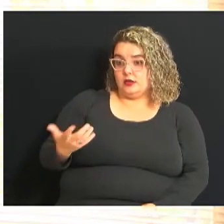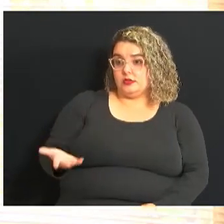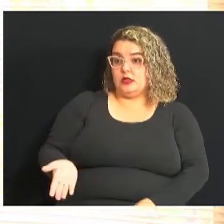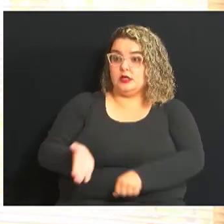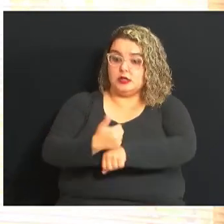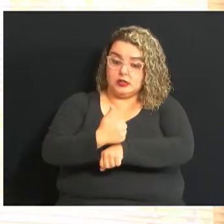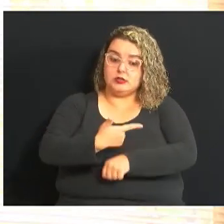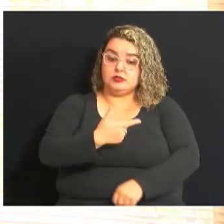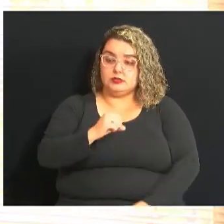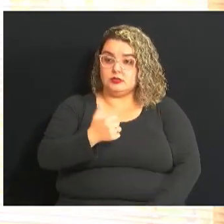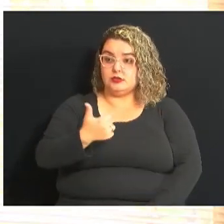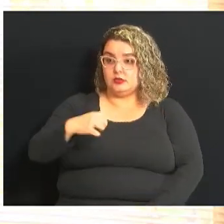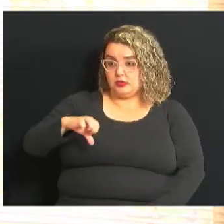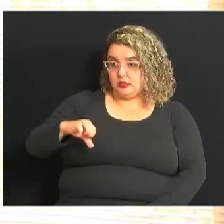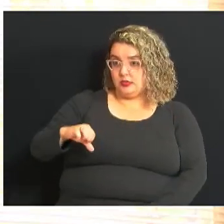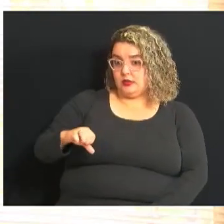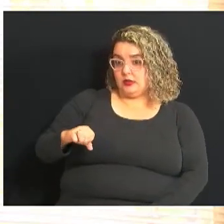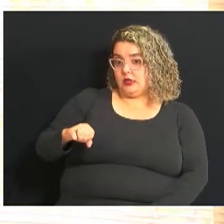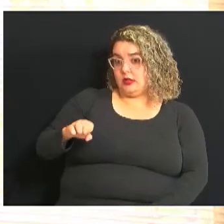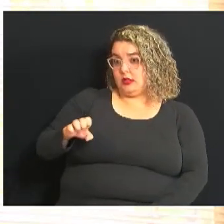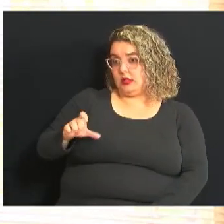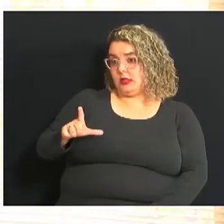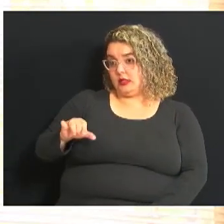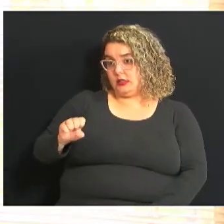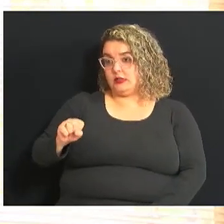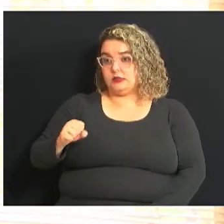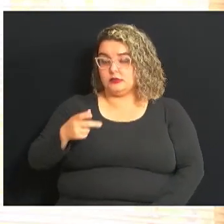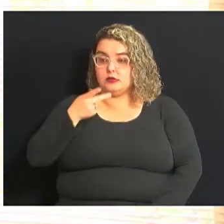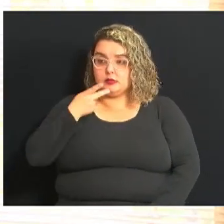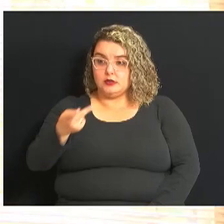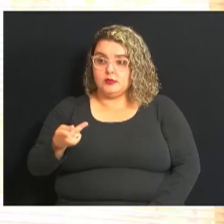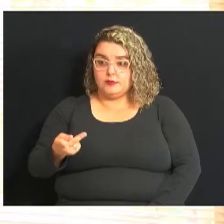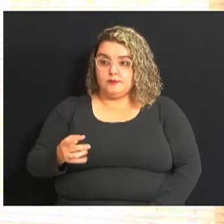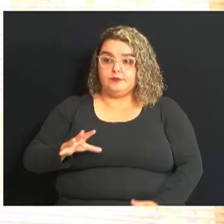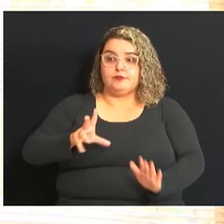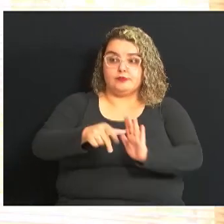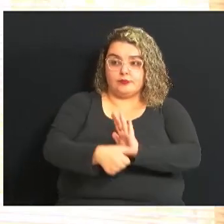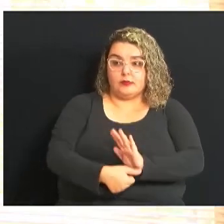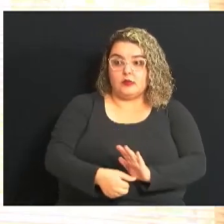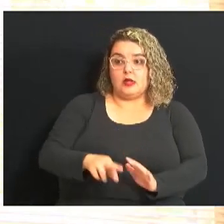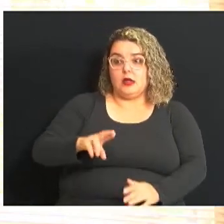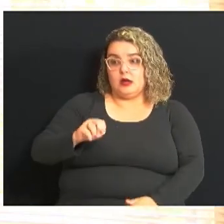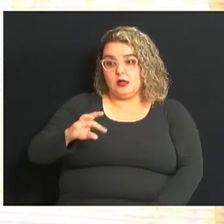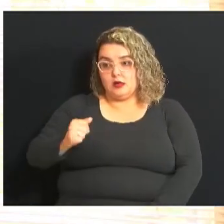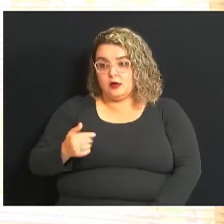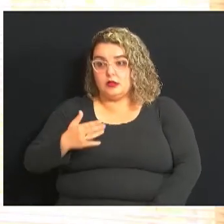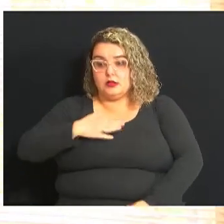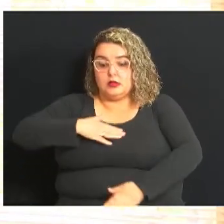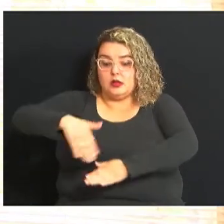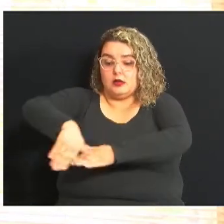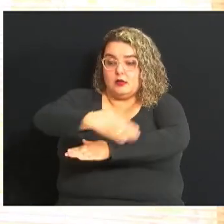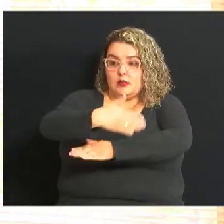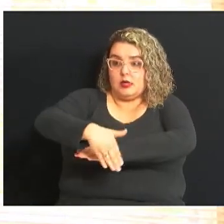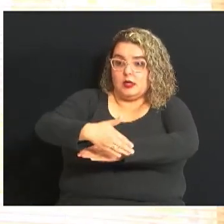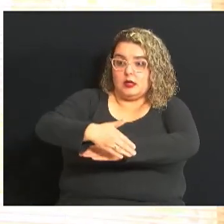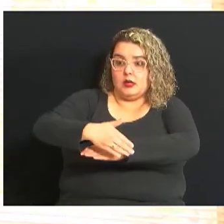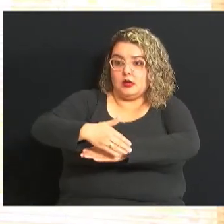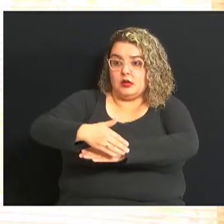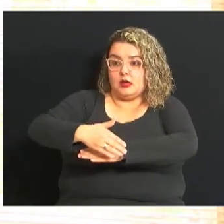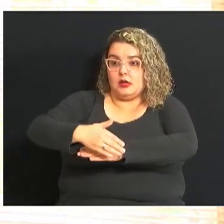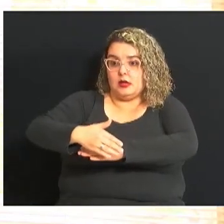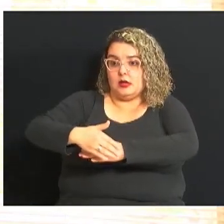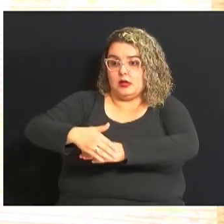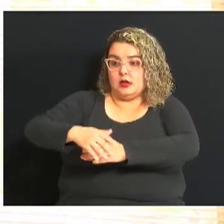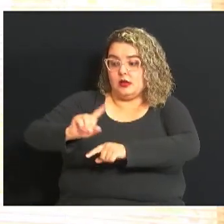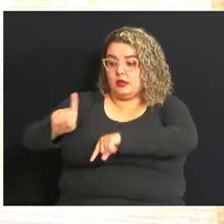eles falou, acabava tendo assalto e principalmente as rotas de fuga eram na minha rua e na outra rua que é no